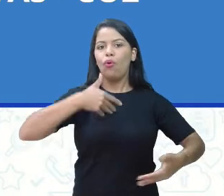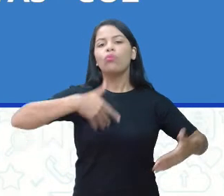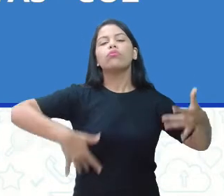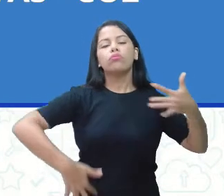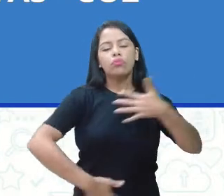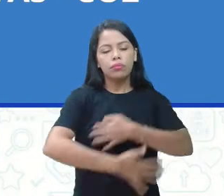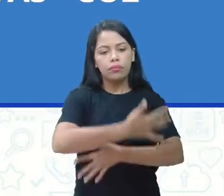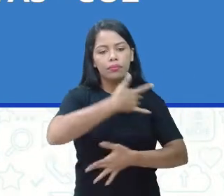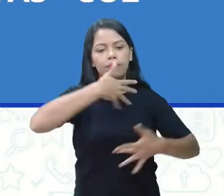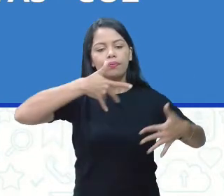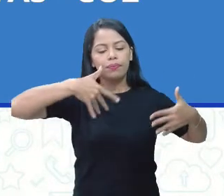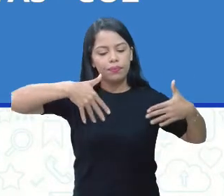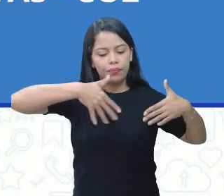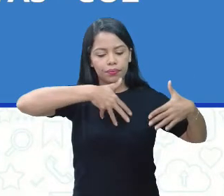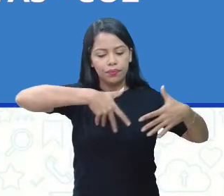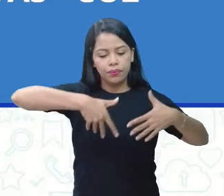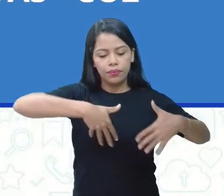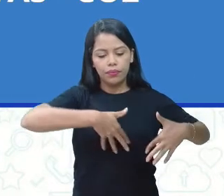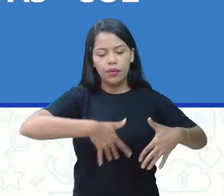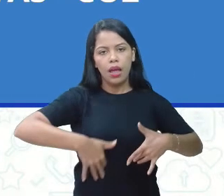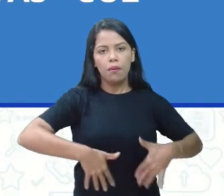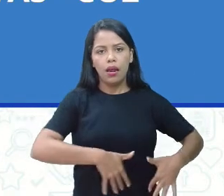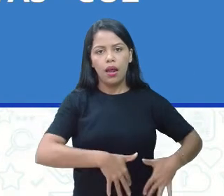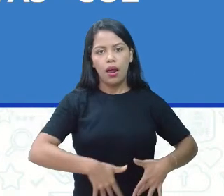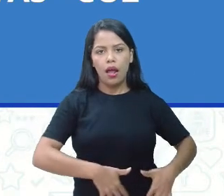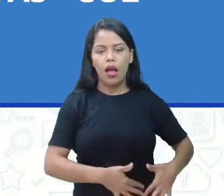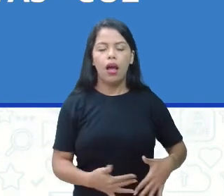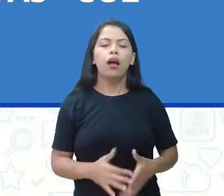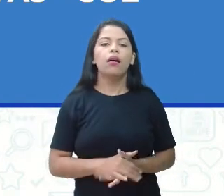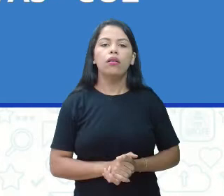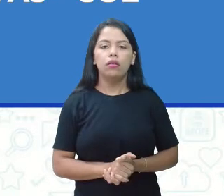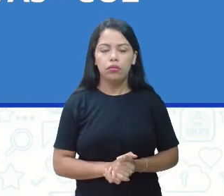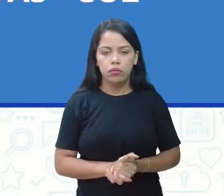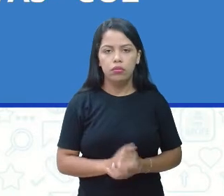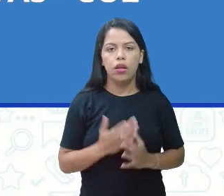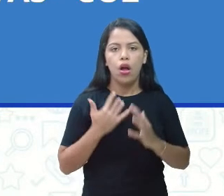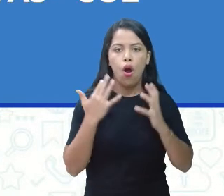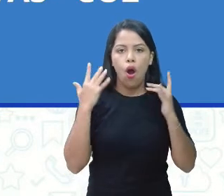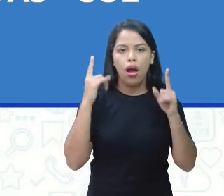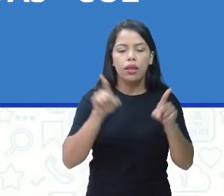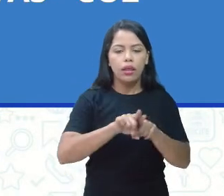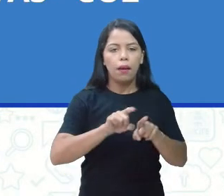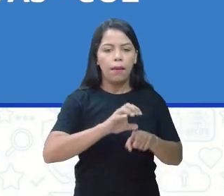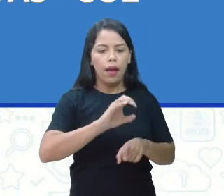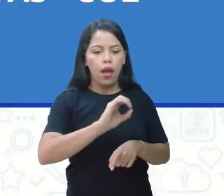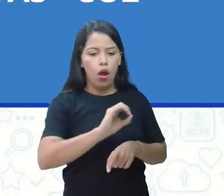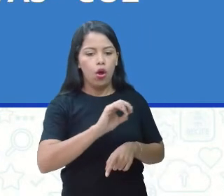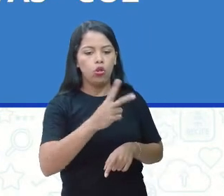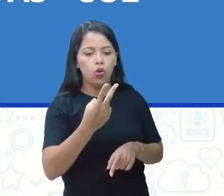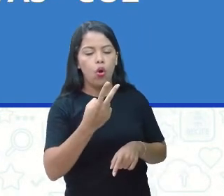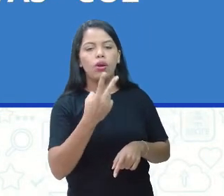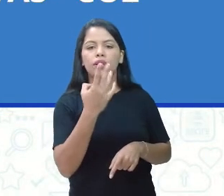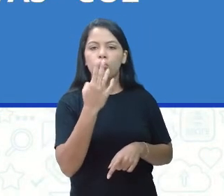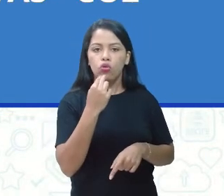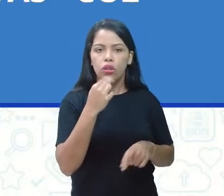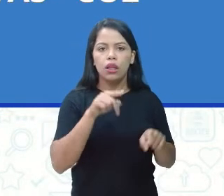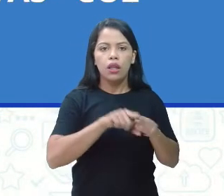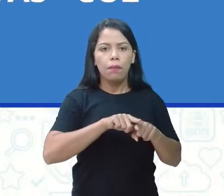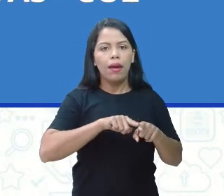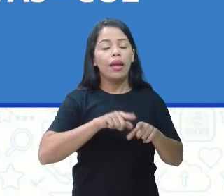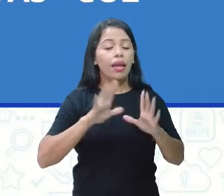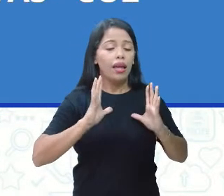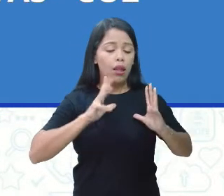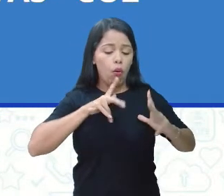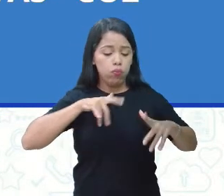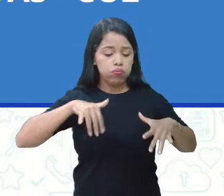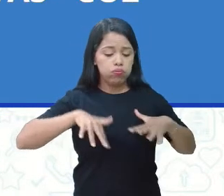ele está entregando, né, não só a questão aí do gás oxigênio, mas os nutrientes, ele está retirando as impurezas,